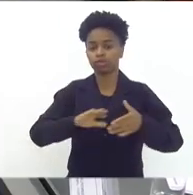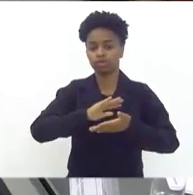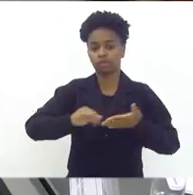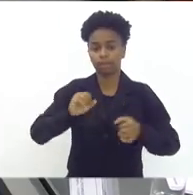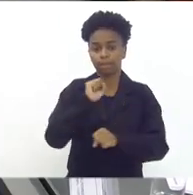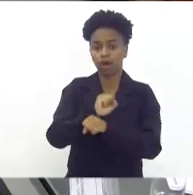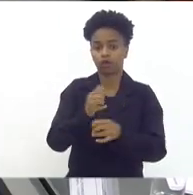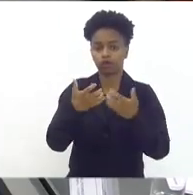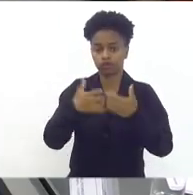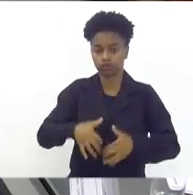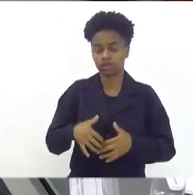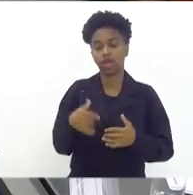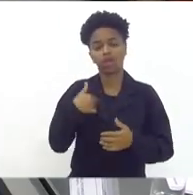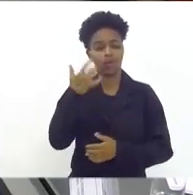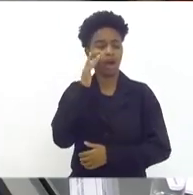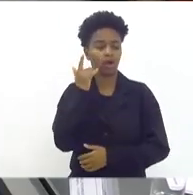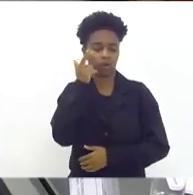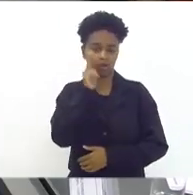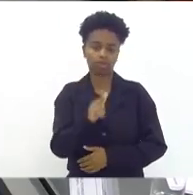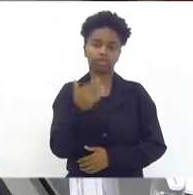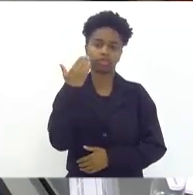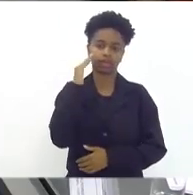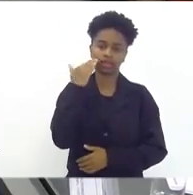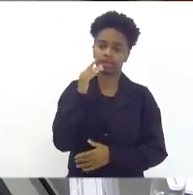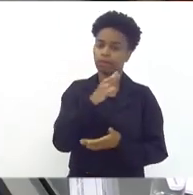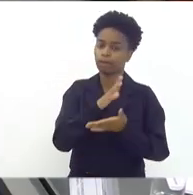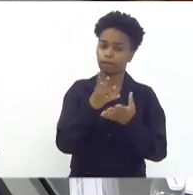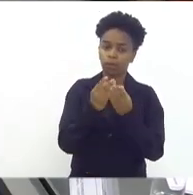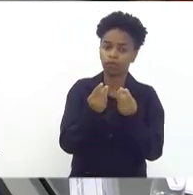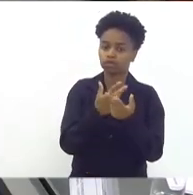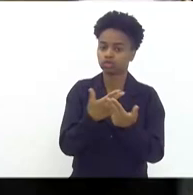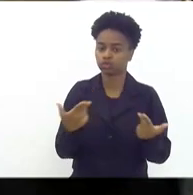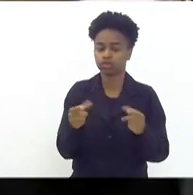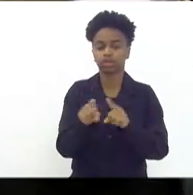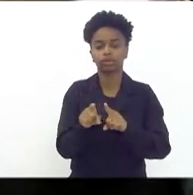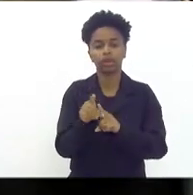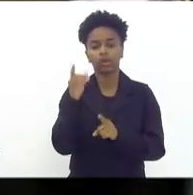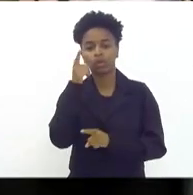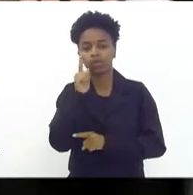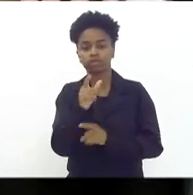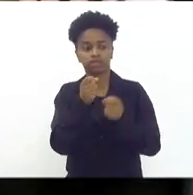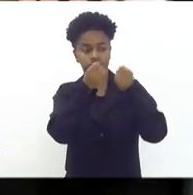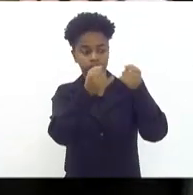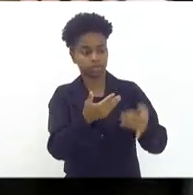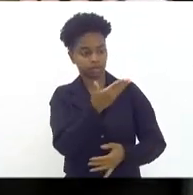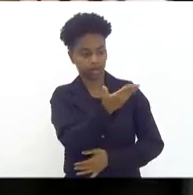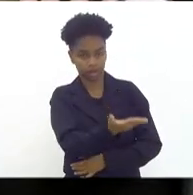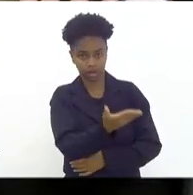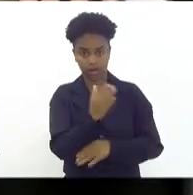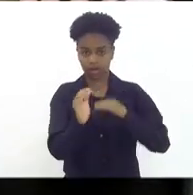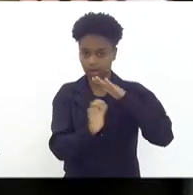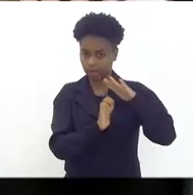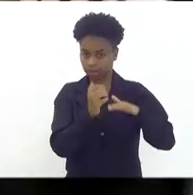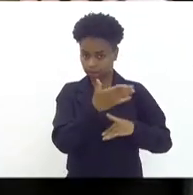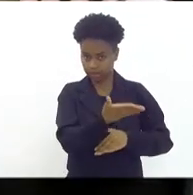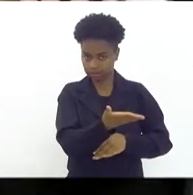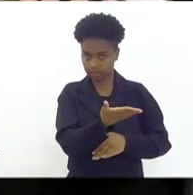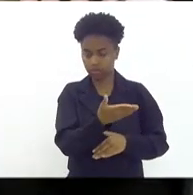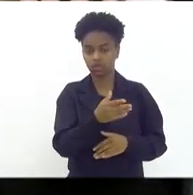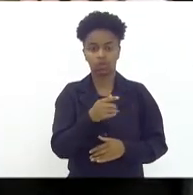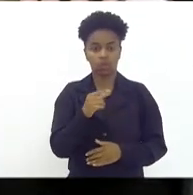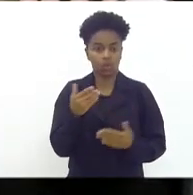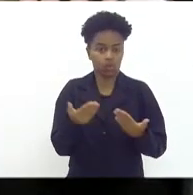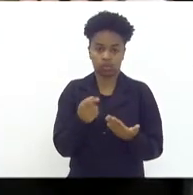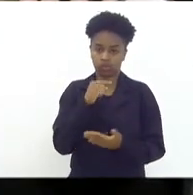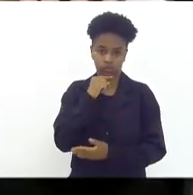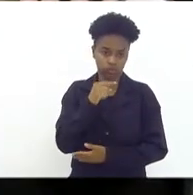entender muita coisa eu tenho absoluta certeza disso e a gente vai poder esclarecer inclusive ali para o para o empresário que hoje não conseguiu